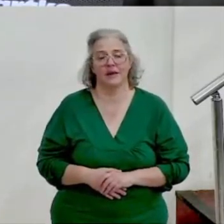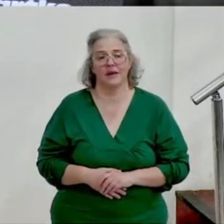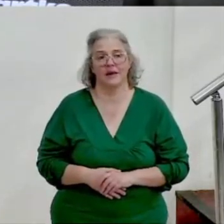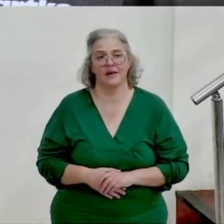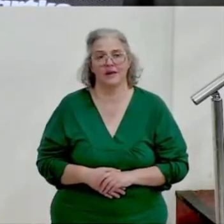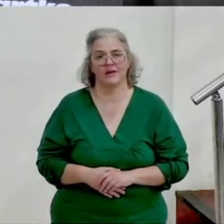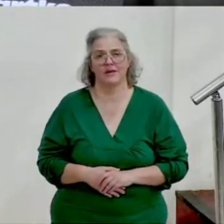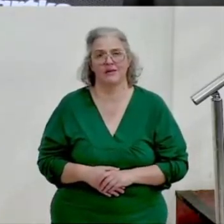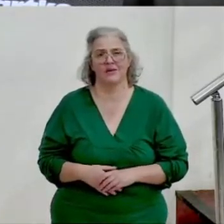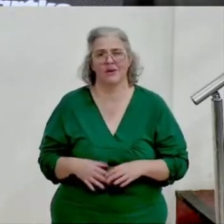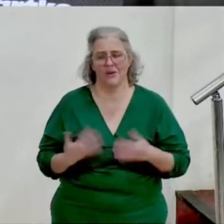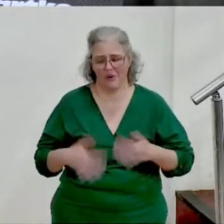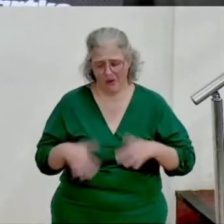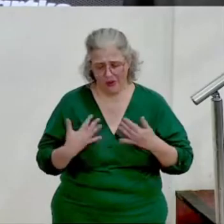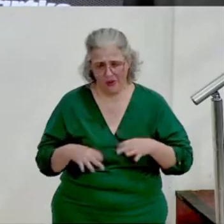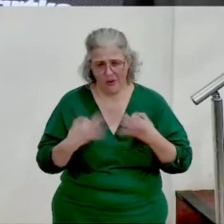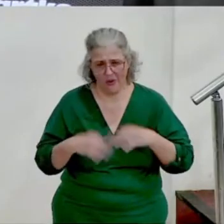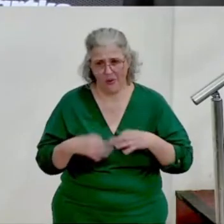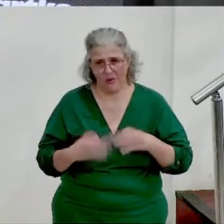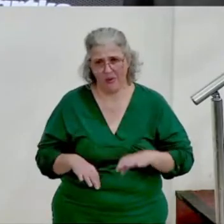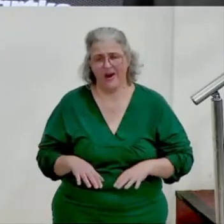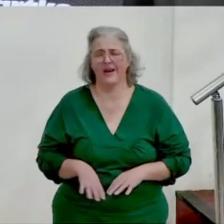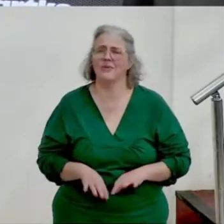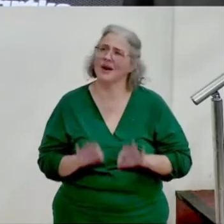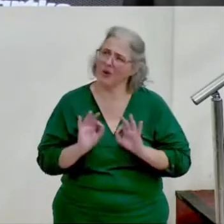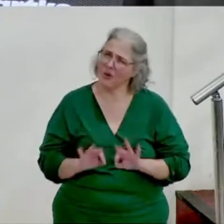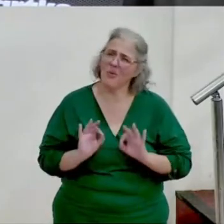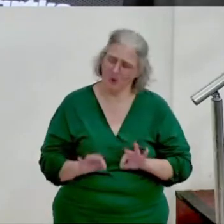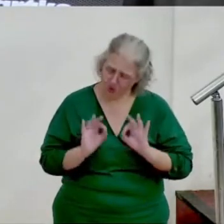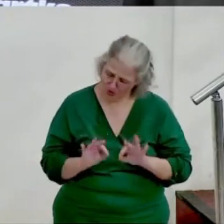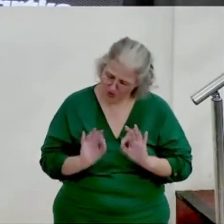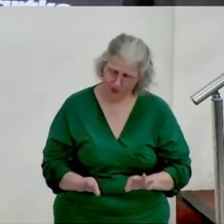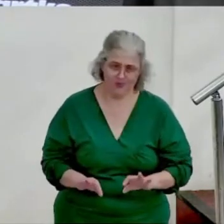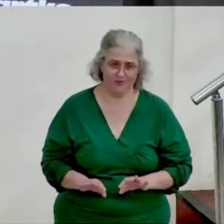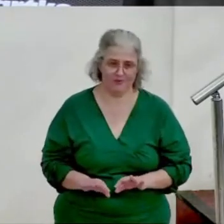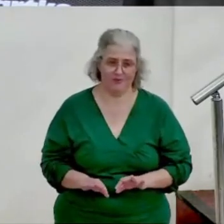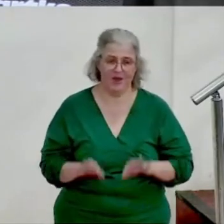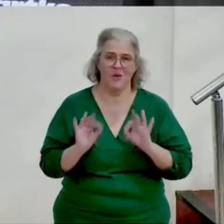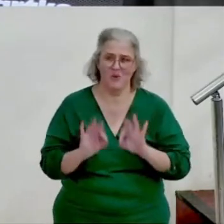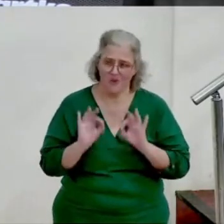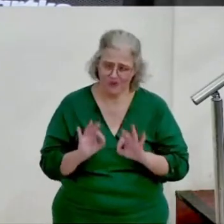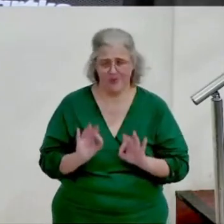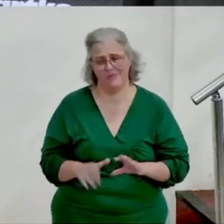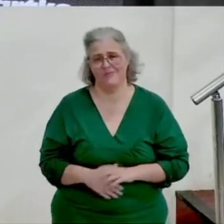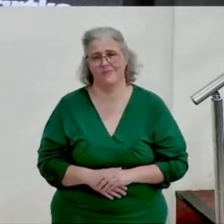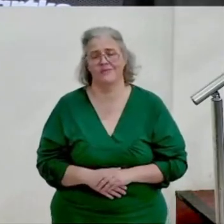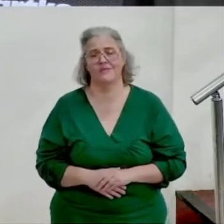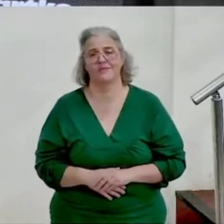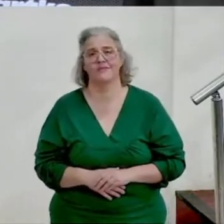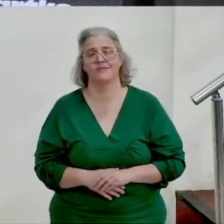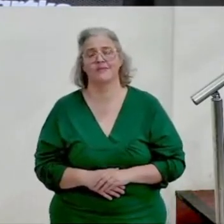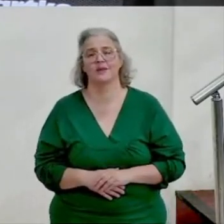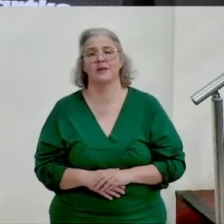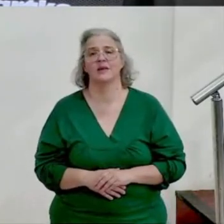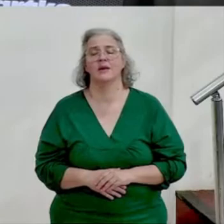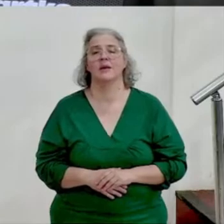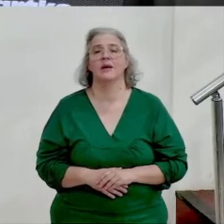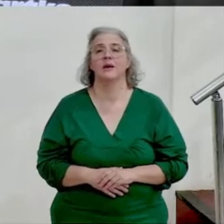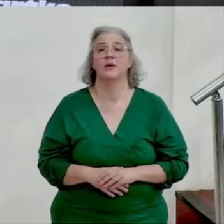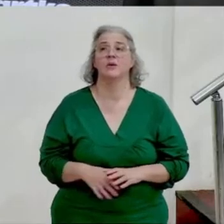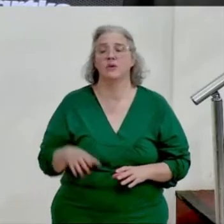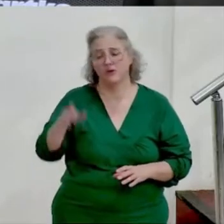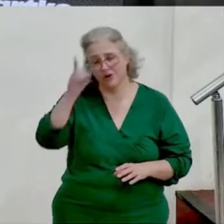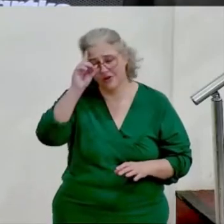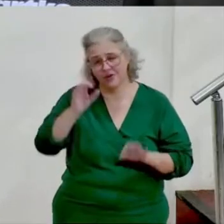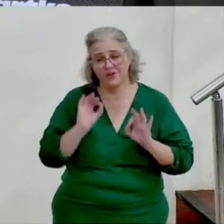muita gente, mas um dia que para nós será de grande alegria. Um dia